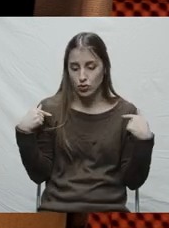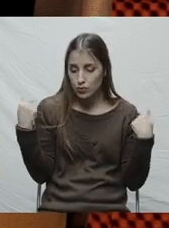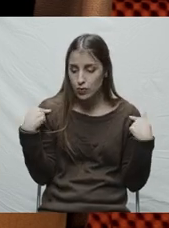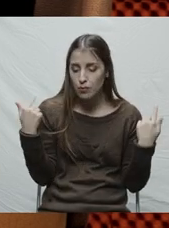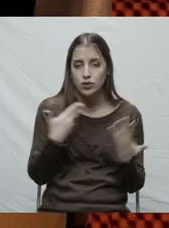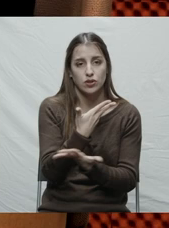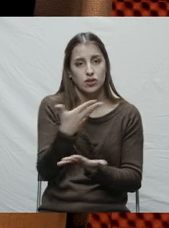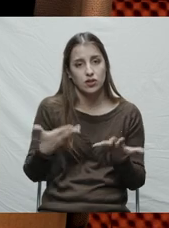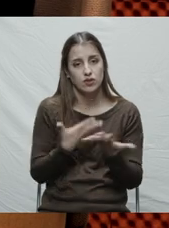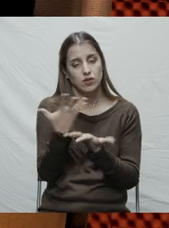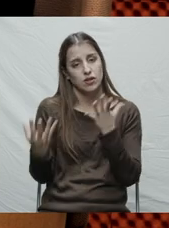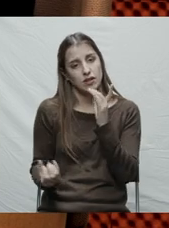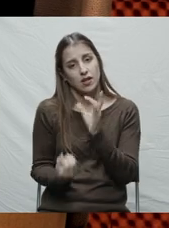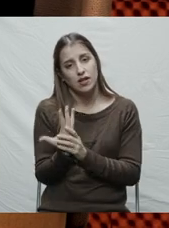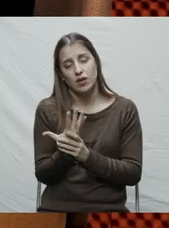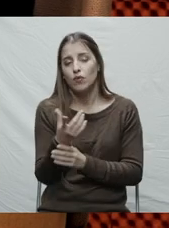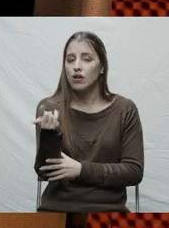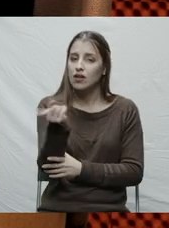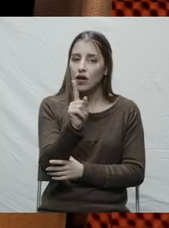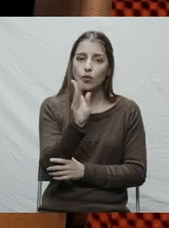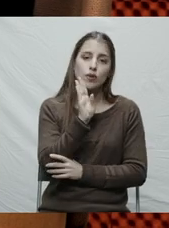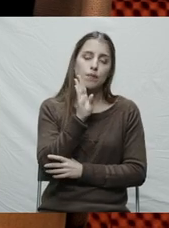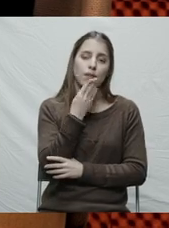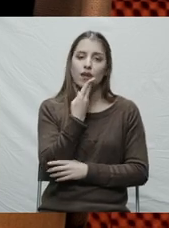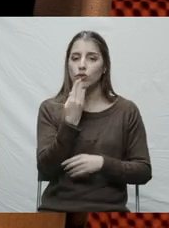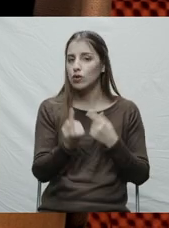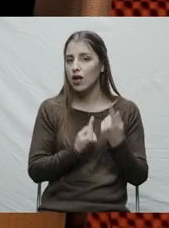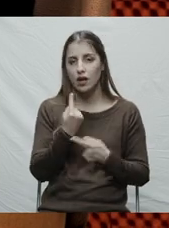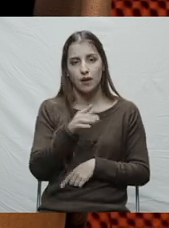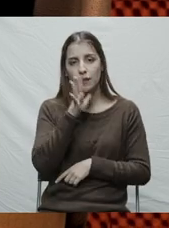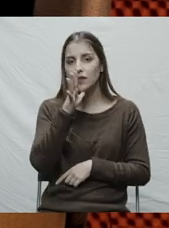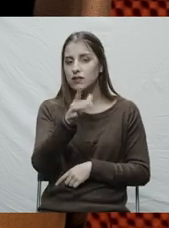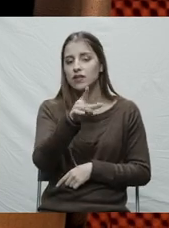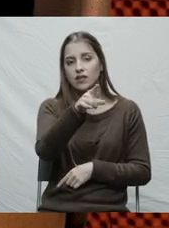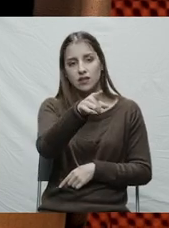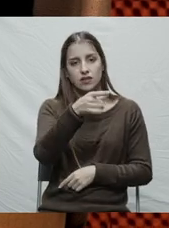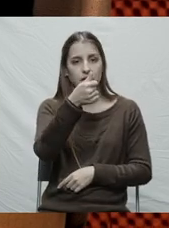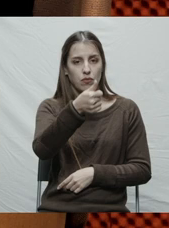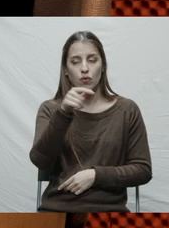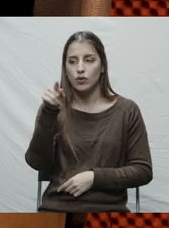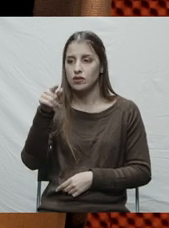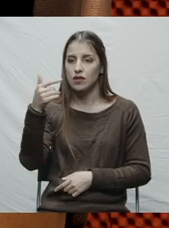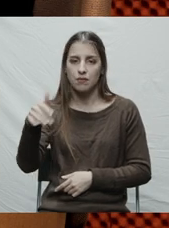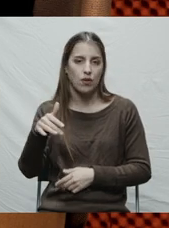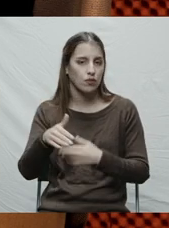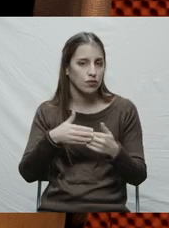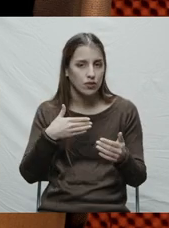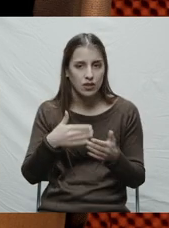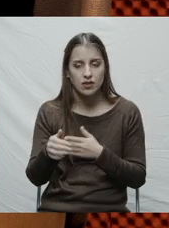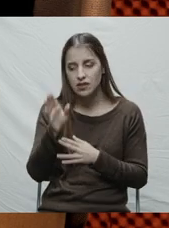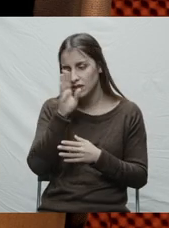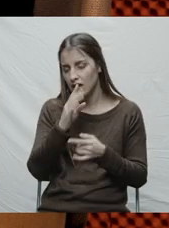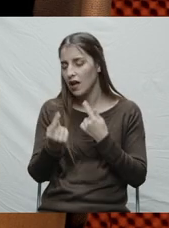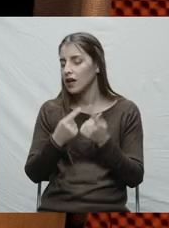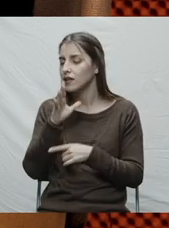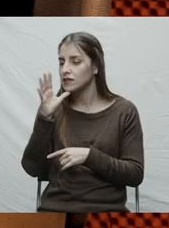estarem dependentes No de sucesso. alguém dizer és muito bonzinho, és muito bom, mau. E quando alguém disser é muito mau, passar ao